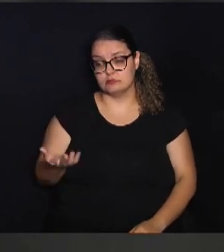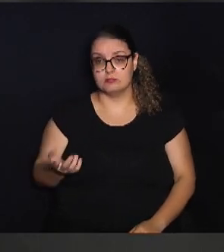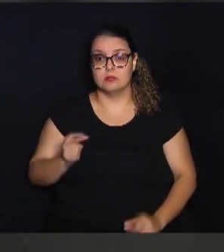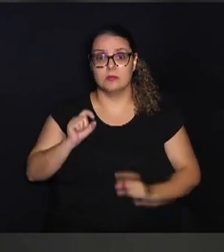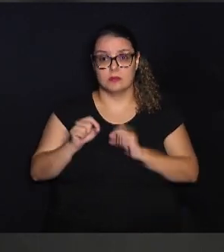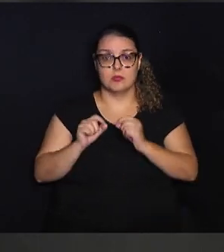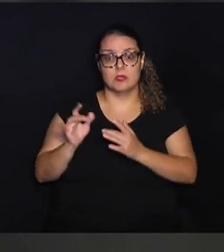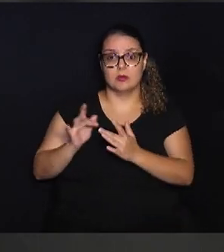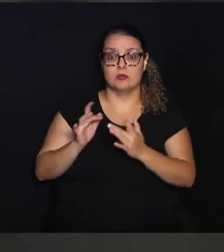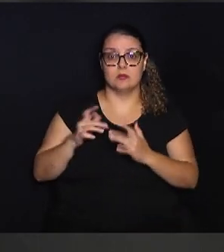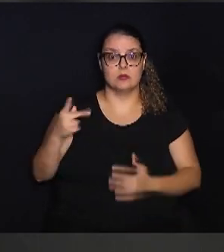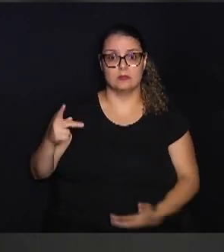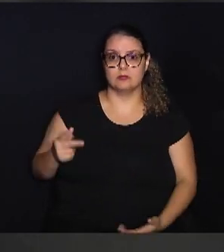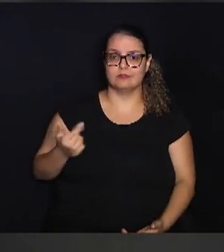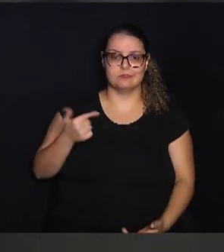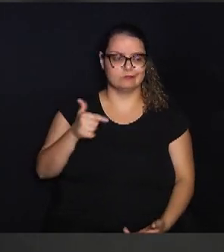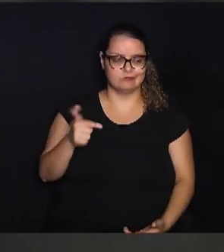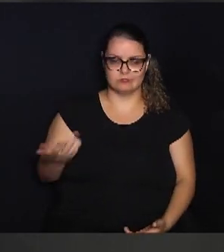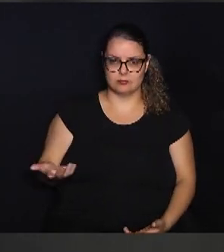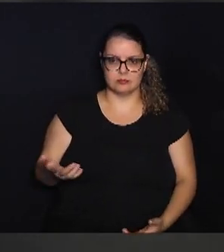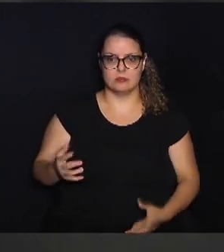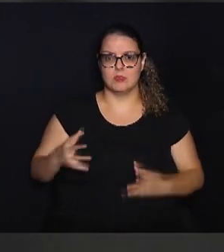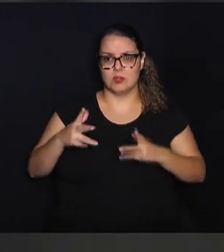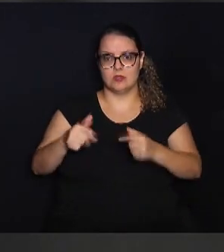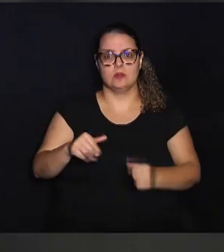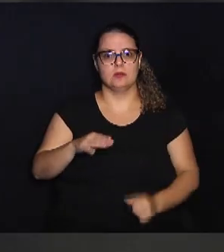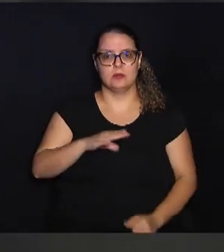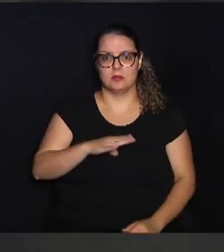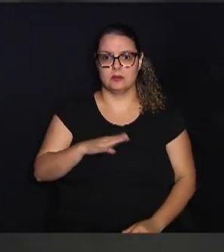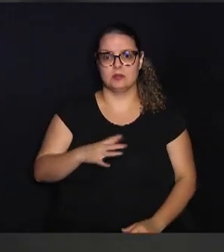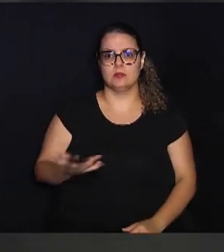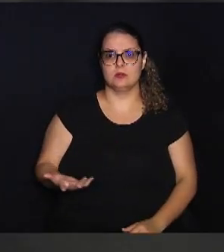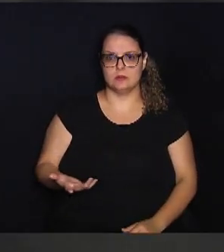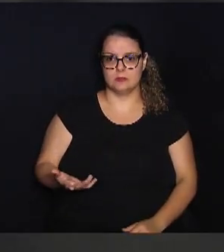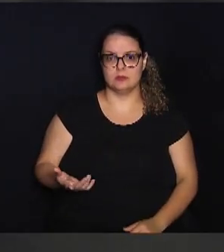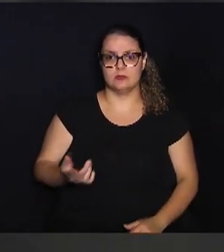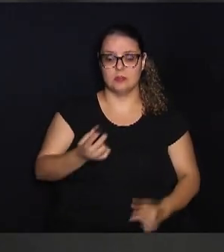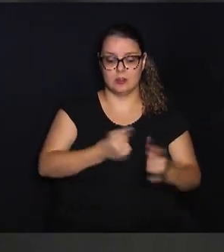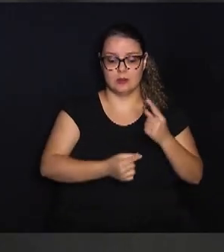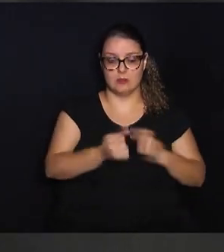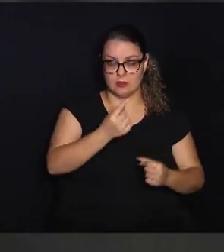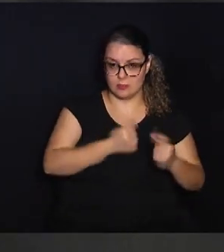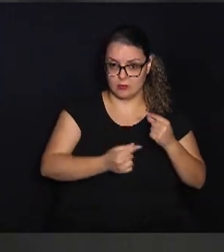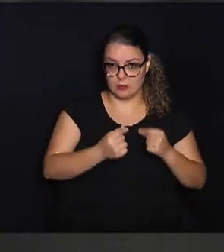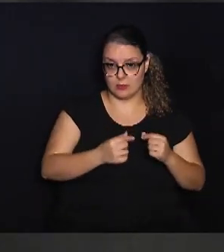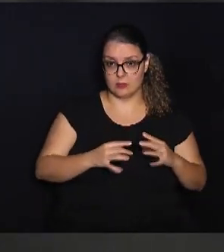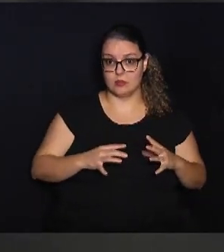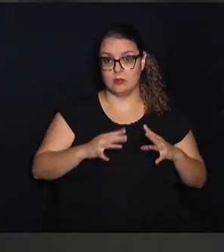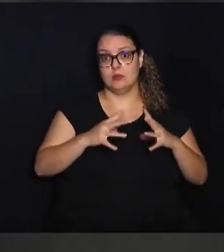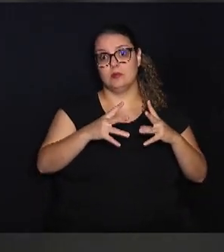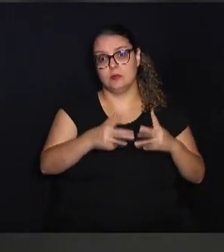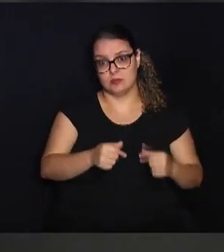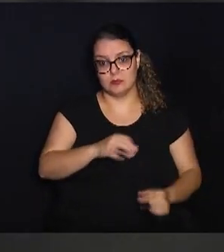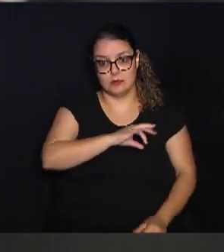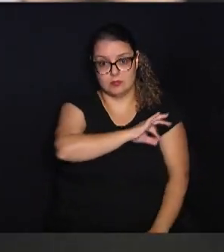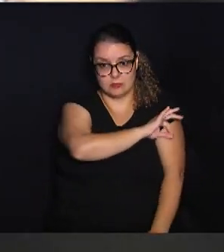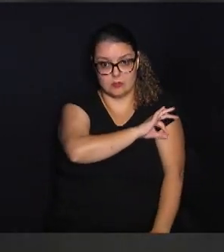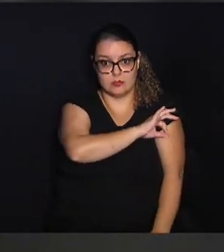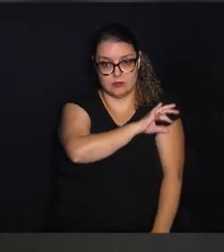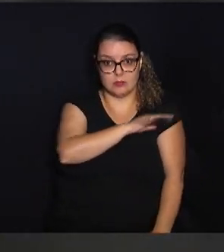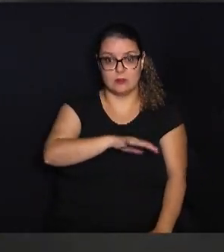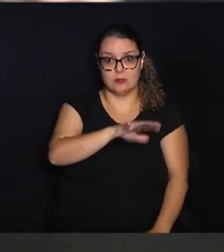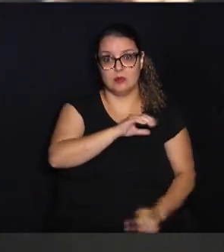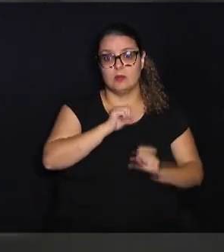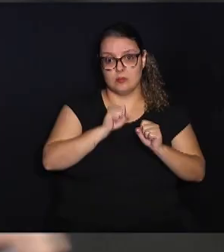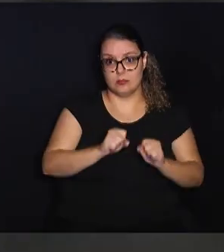contato com eles, mas para quem não tem, para o resto da cidade, você está tirando um dinheiro que que a prefeitura poderia